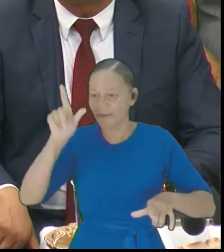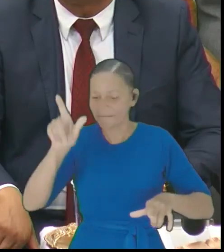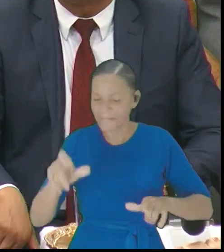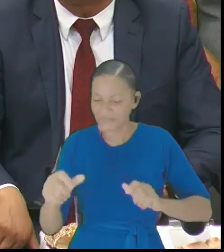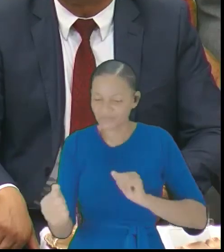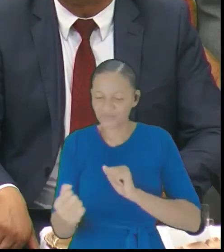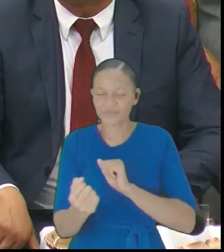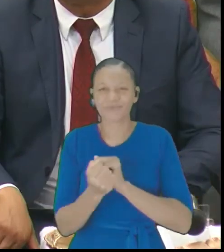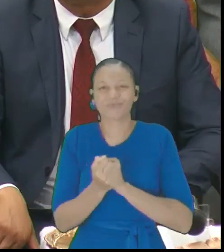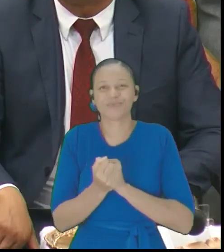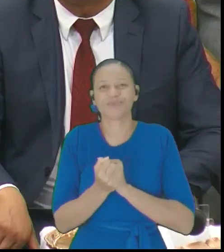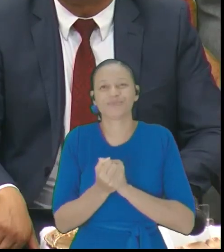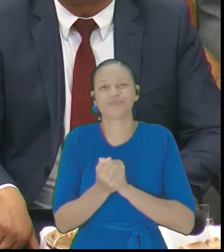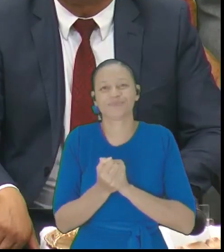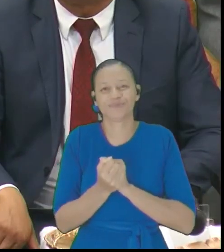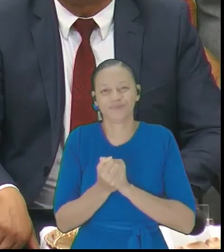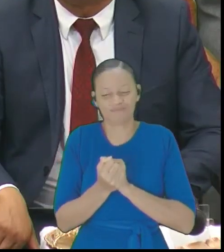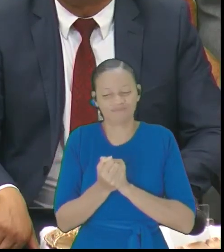eu estou.